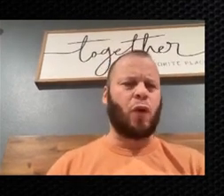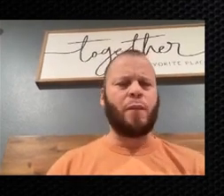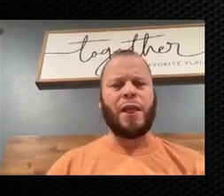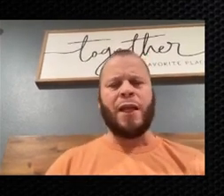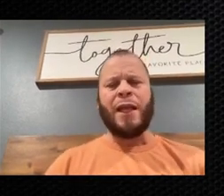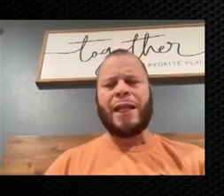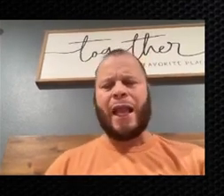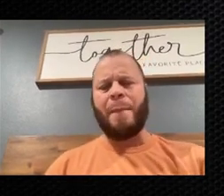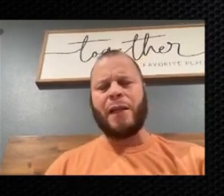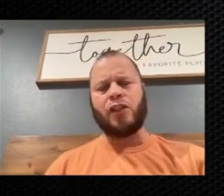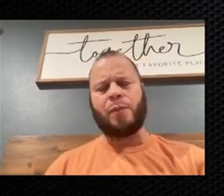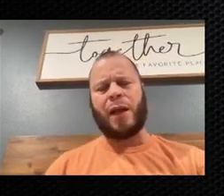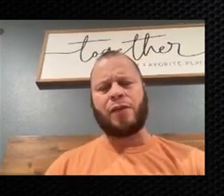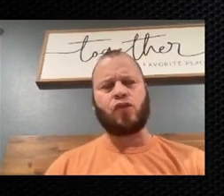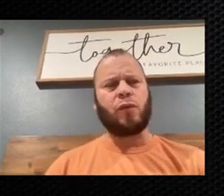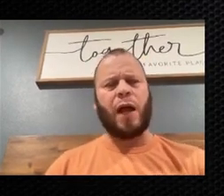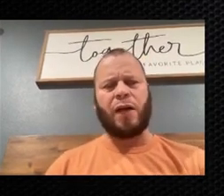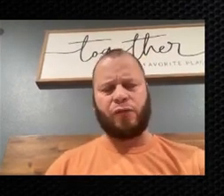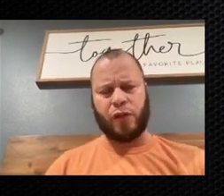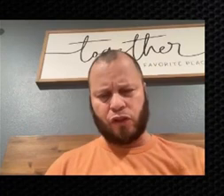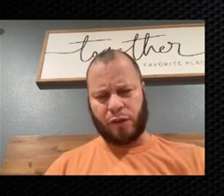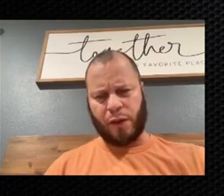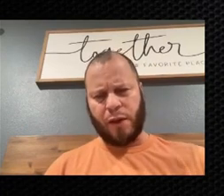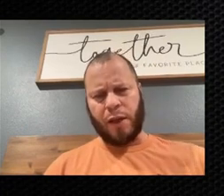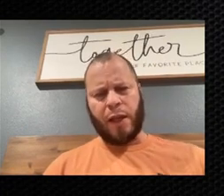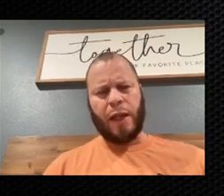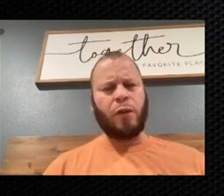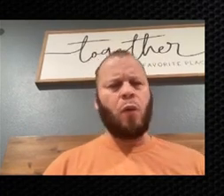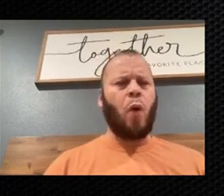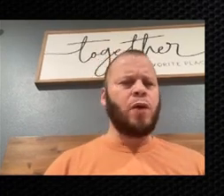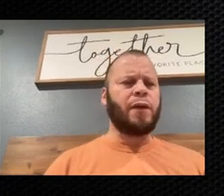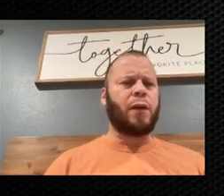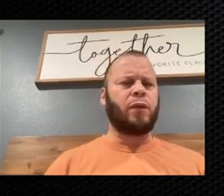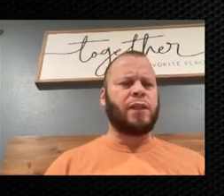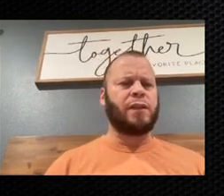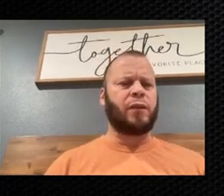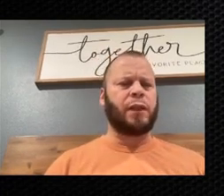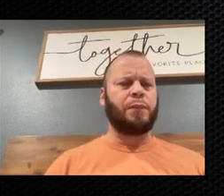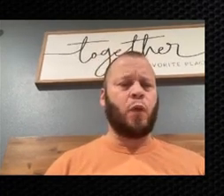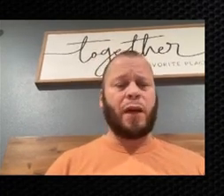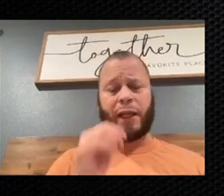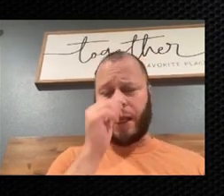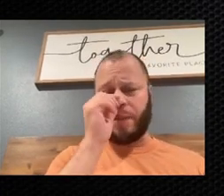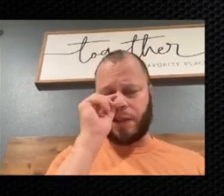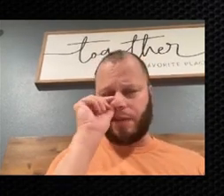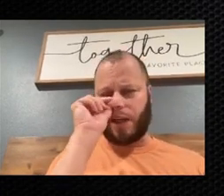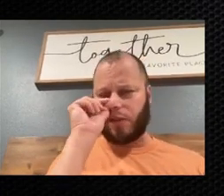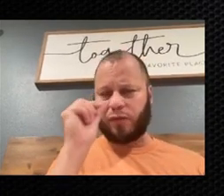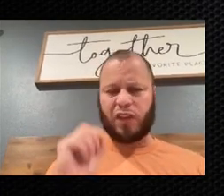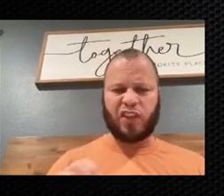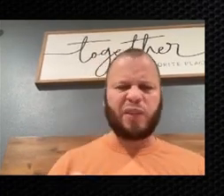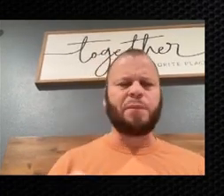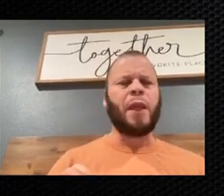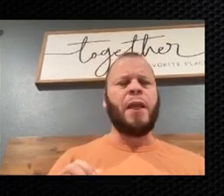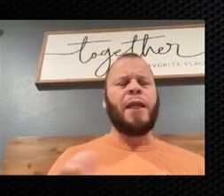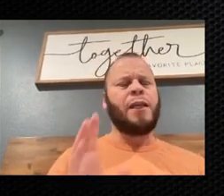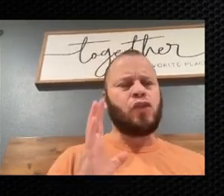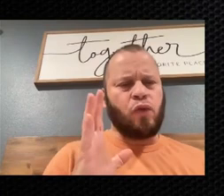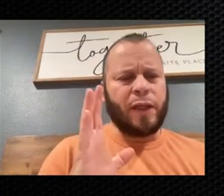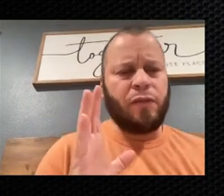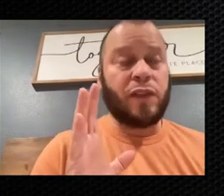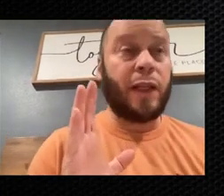isso aqui pessoal quebra de braço Então olha o que tá acontecendo aqui uma quebra de braço à vista